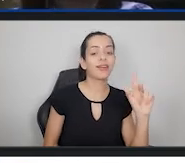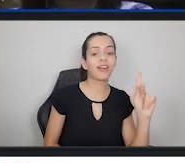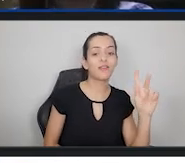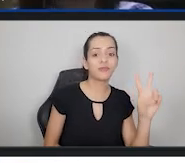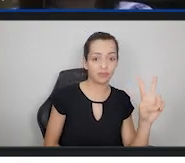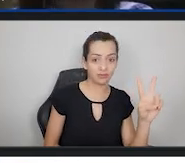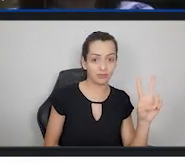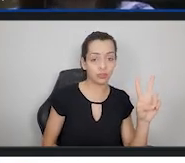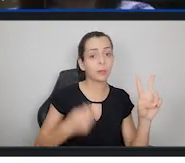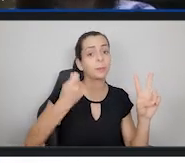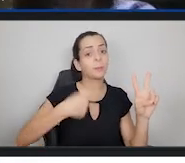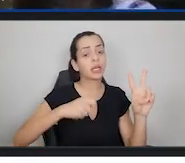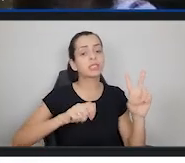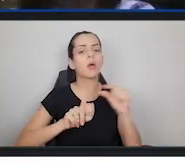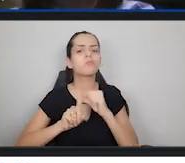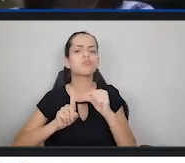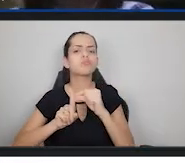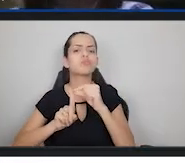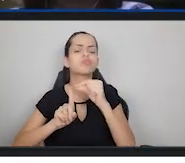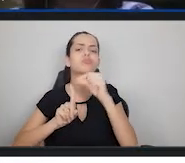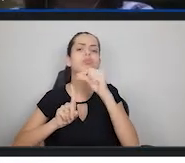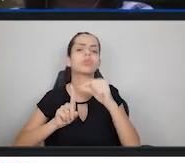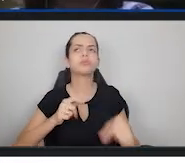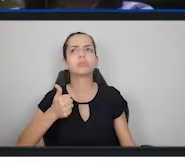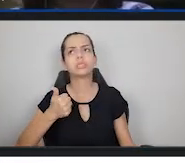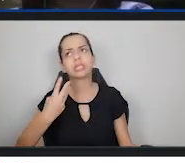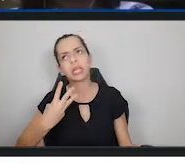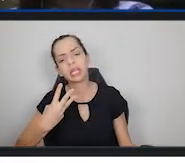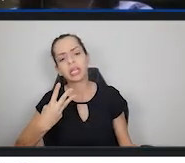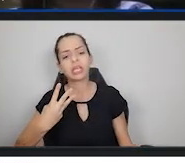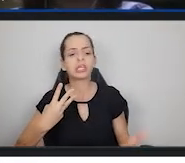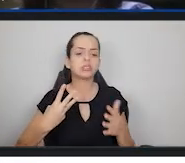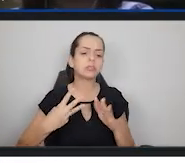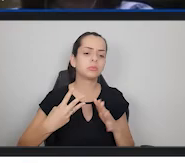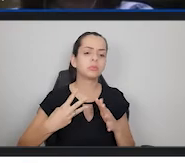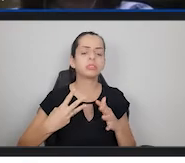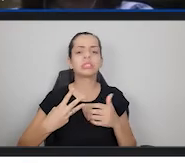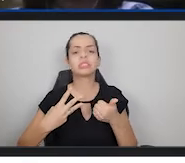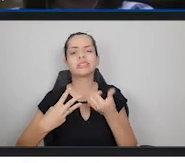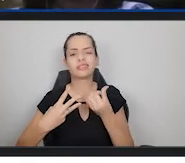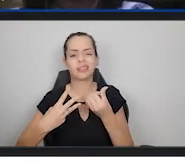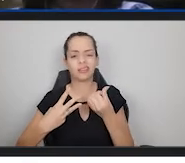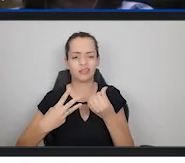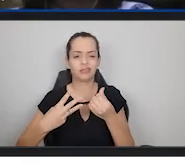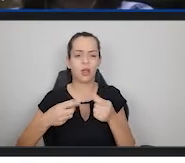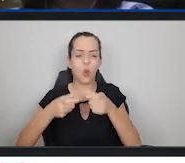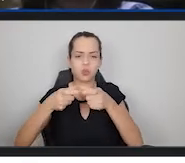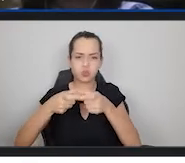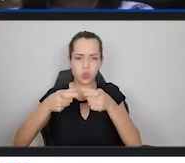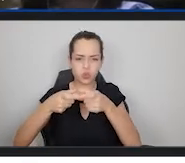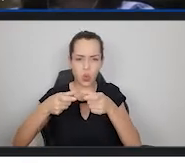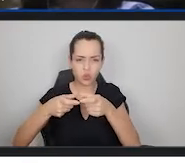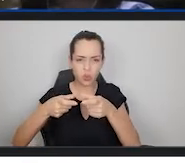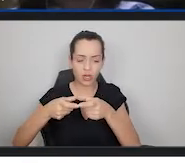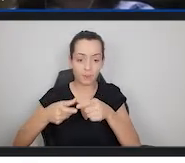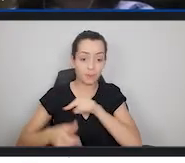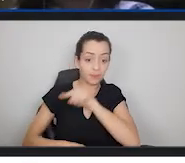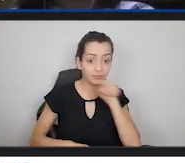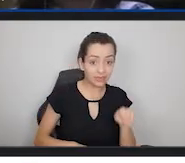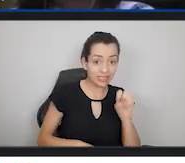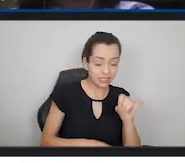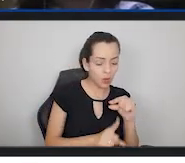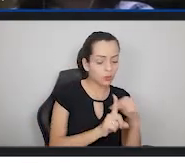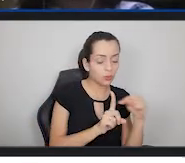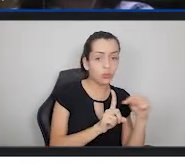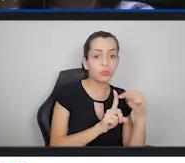comparado para um mesmo nível de tensão de linha, né? Se eu for usar um 230 kV, por exemplo, eu preciso de 13